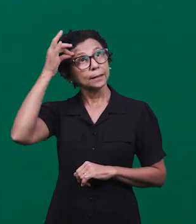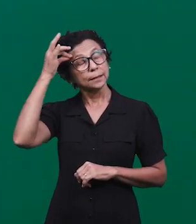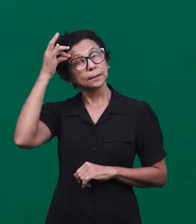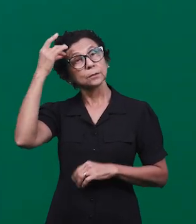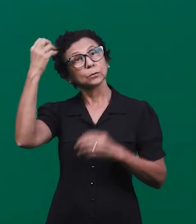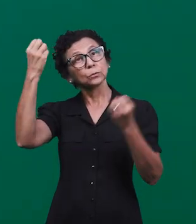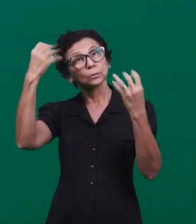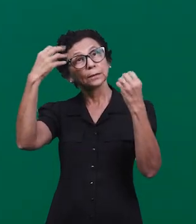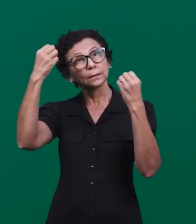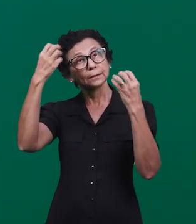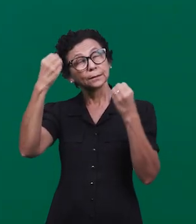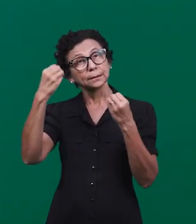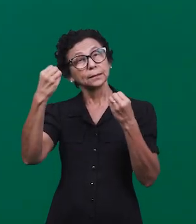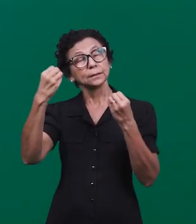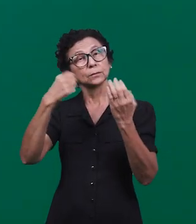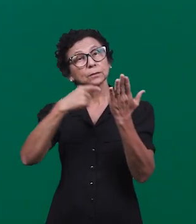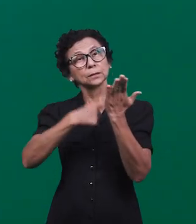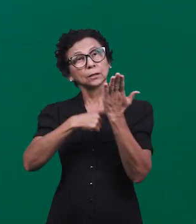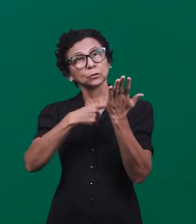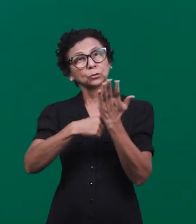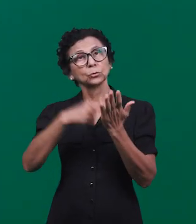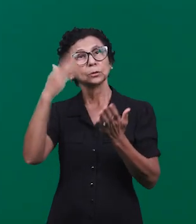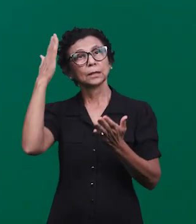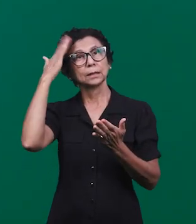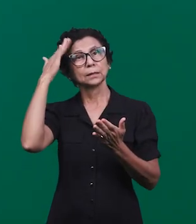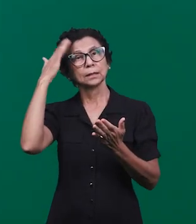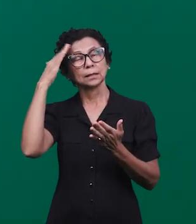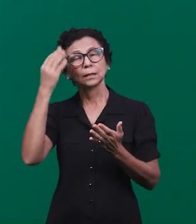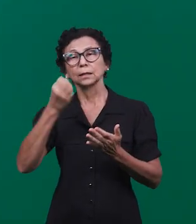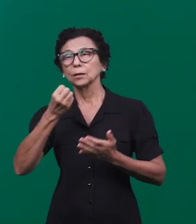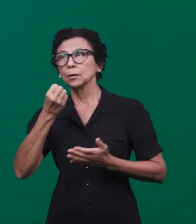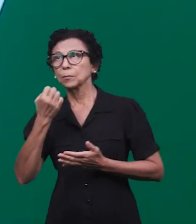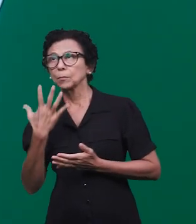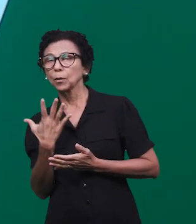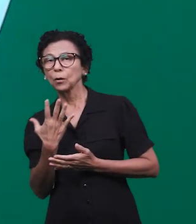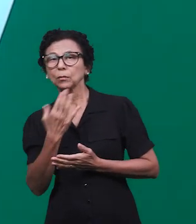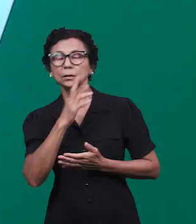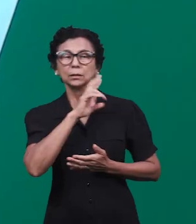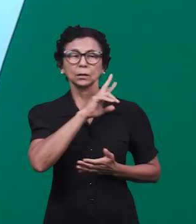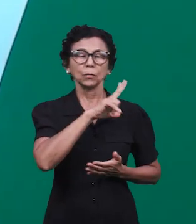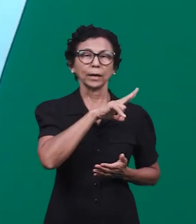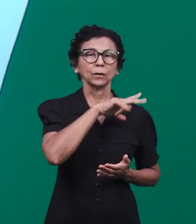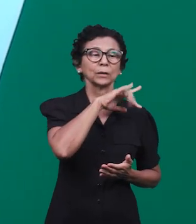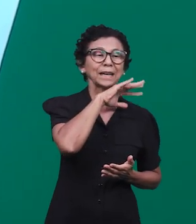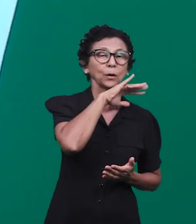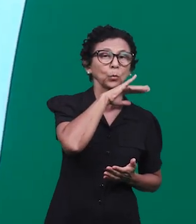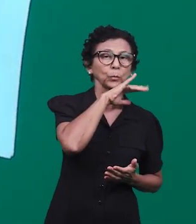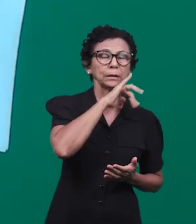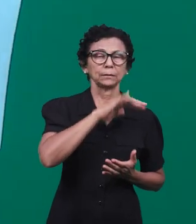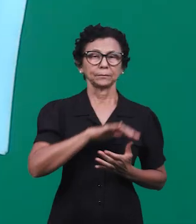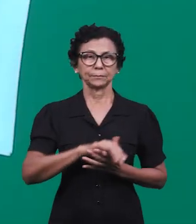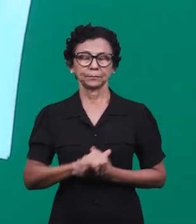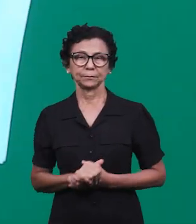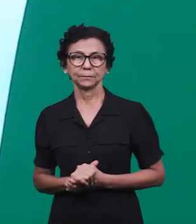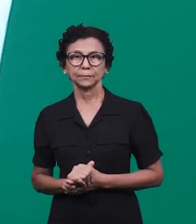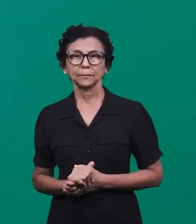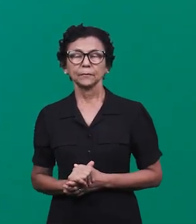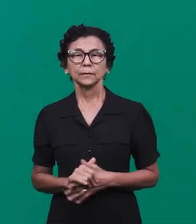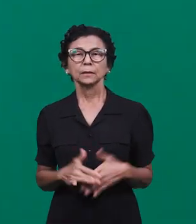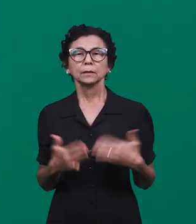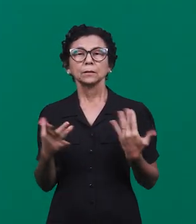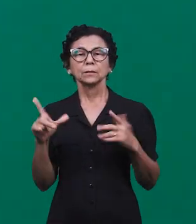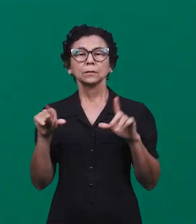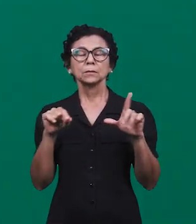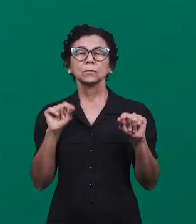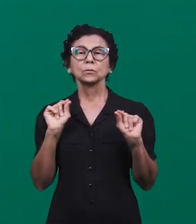o que é um bom ensino e o que não é, e se não é um bom ensino, nós devemos nos afastar. Então, olha só, o que nós